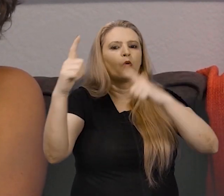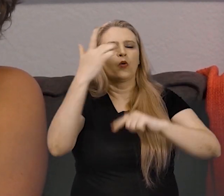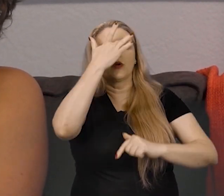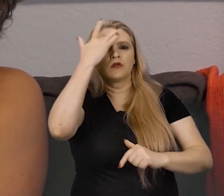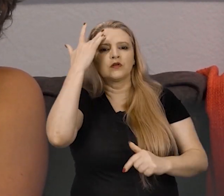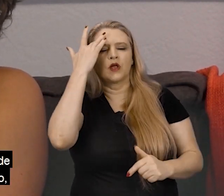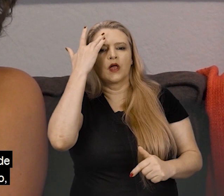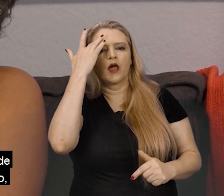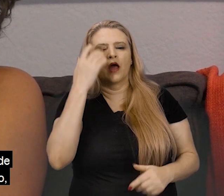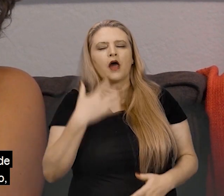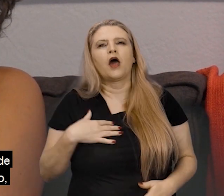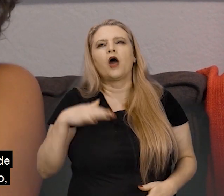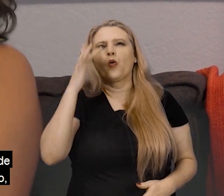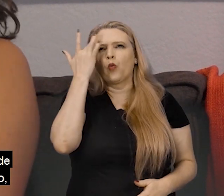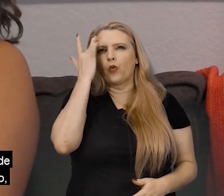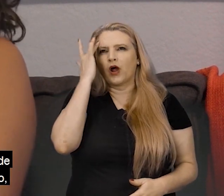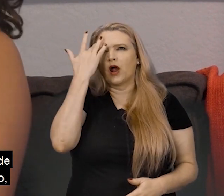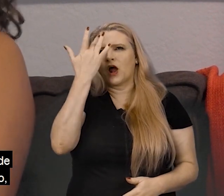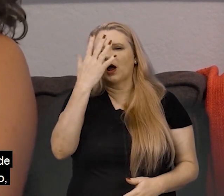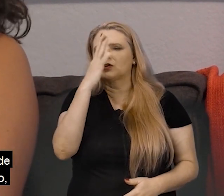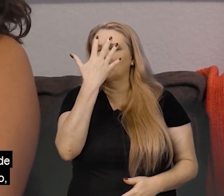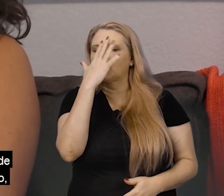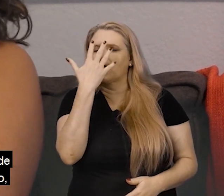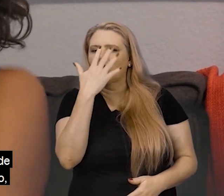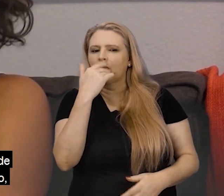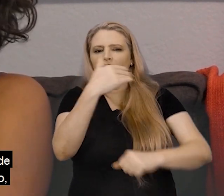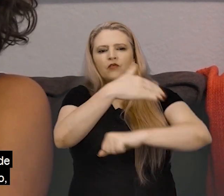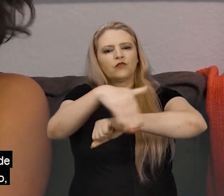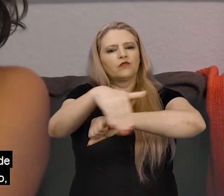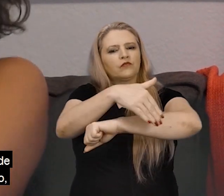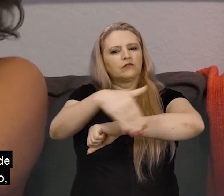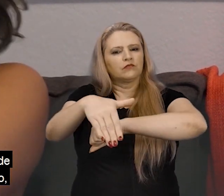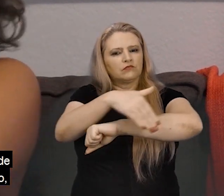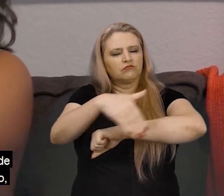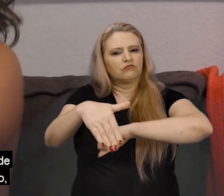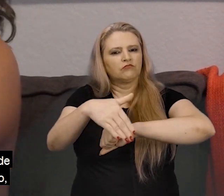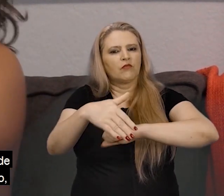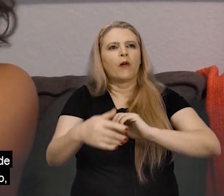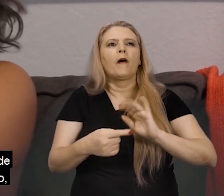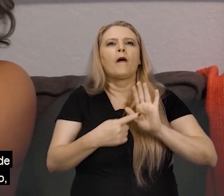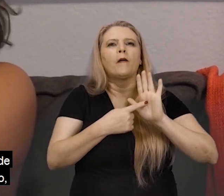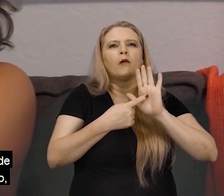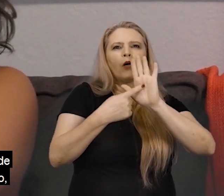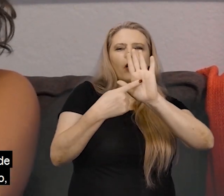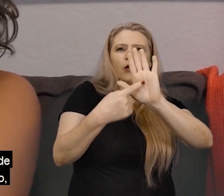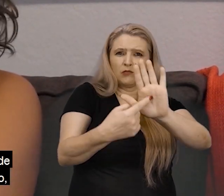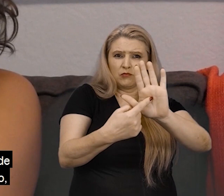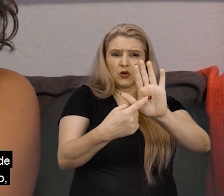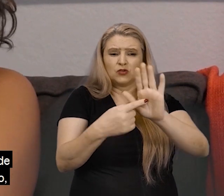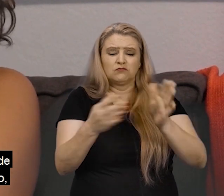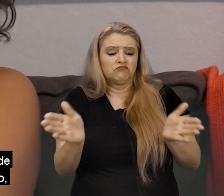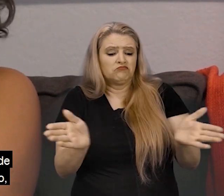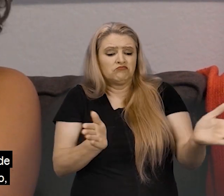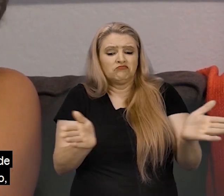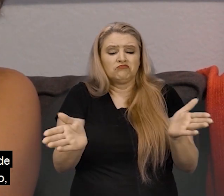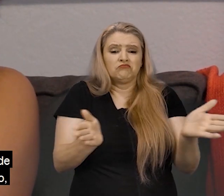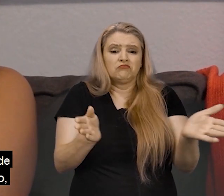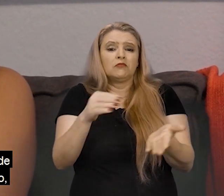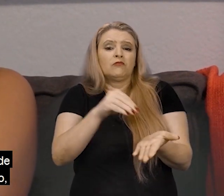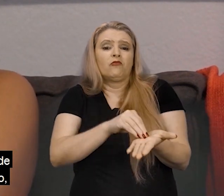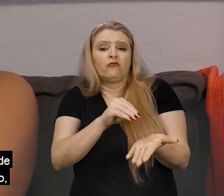rua, ele traz consigo a marca da inacessibilidade de uma cidade. Eu acho